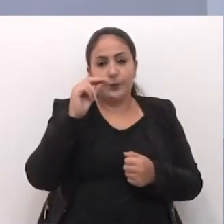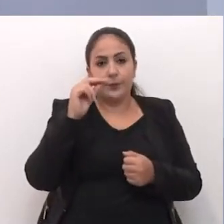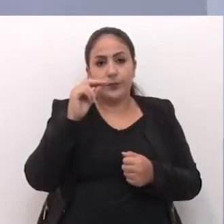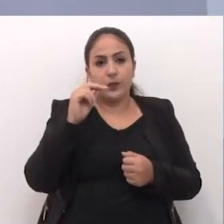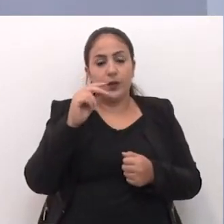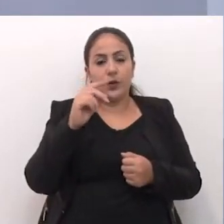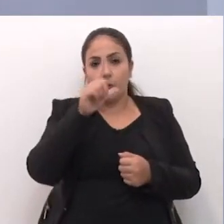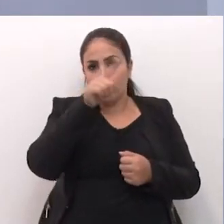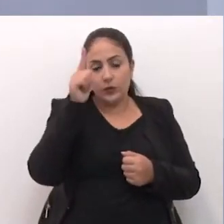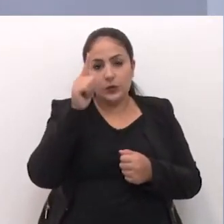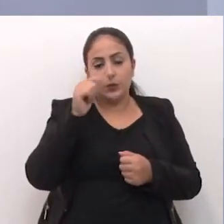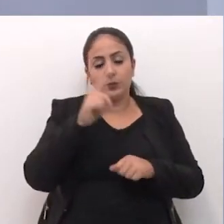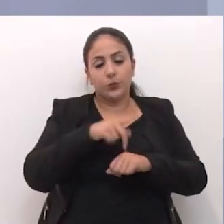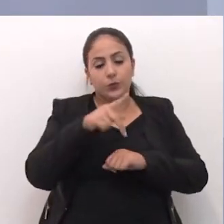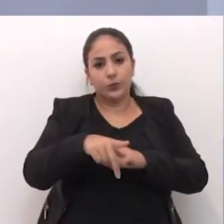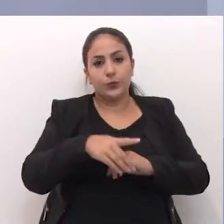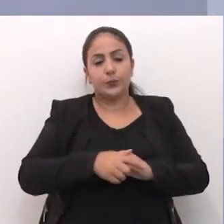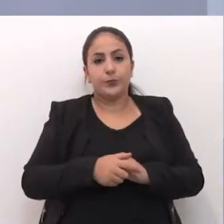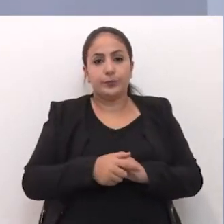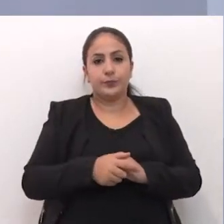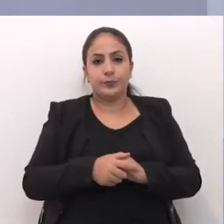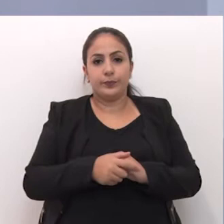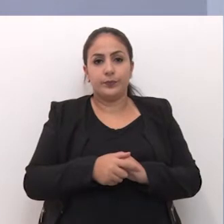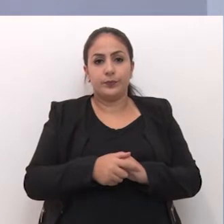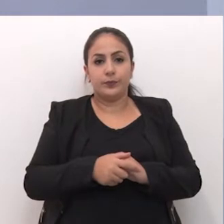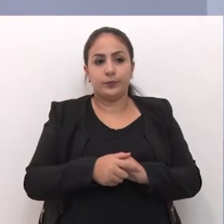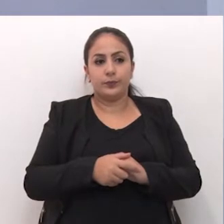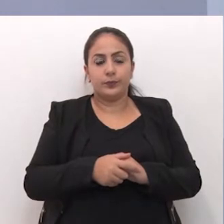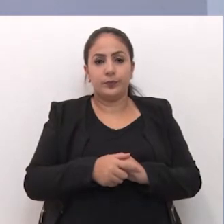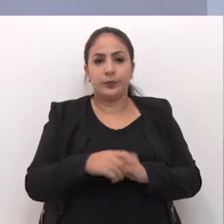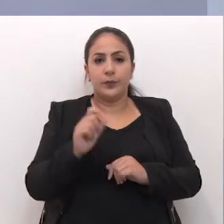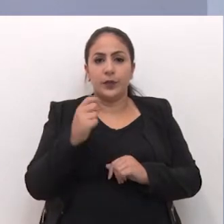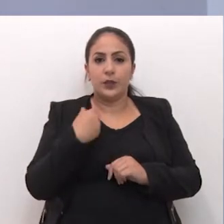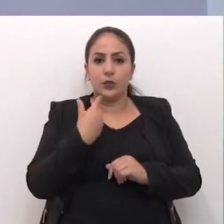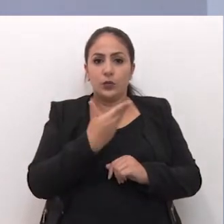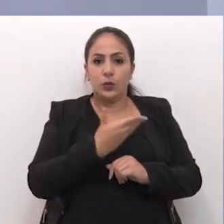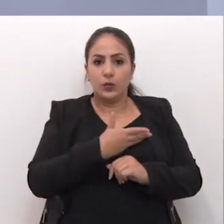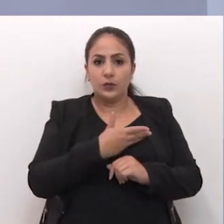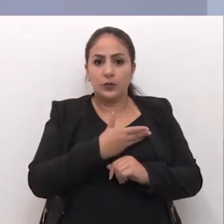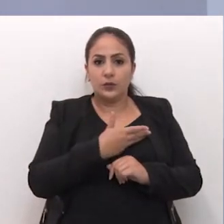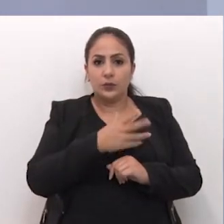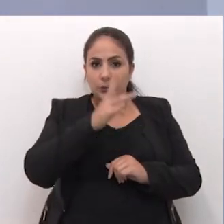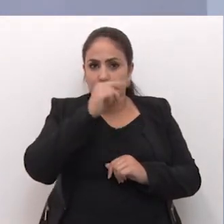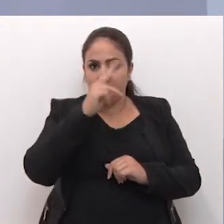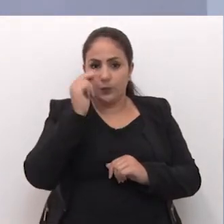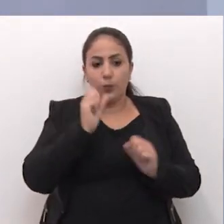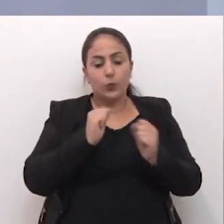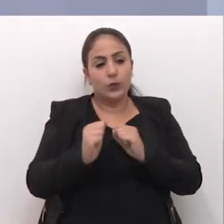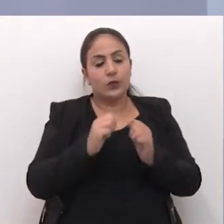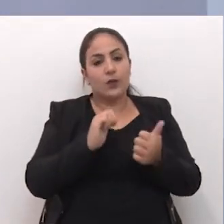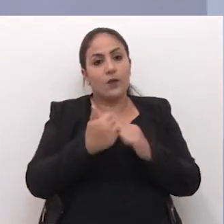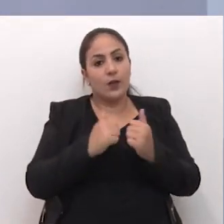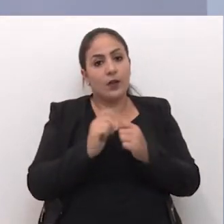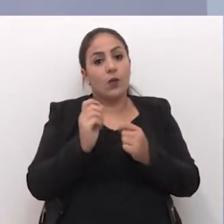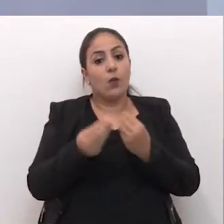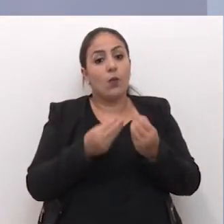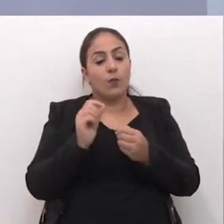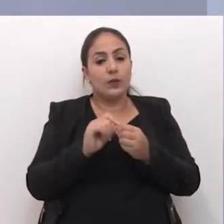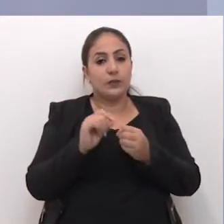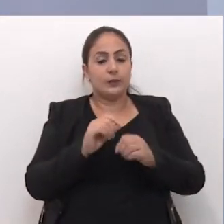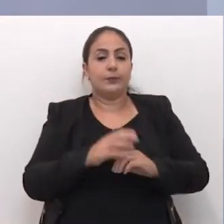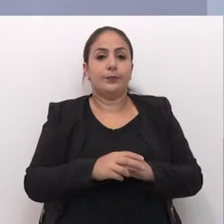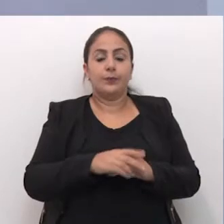Municipal, o prefeito Luciano, aqui em Passo Fundo, para que nós, em termos de município, pudéssemos avaliar o que